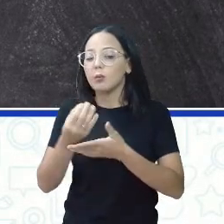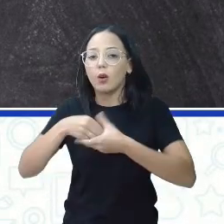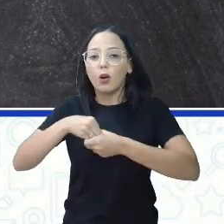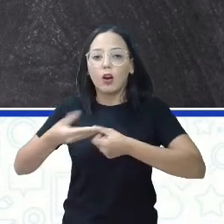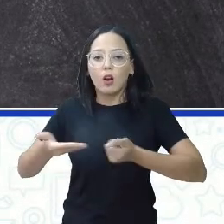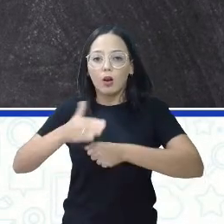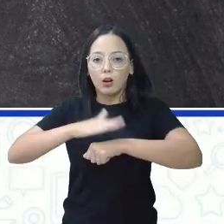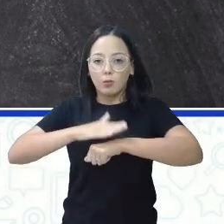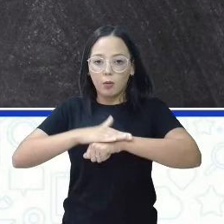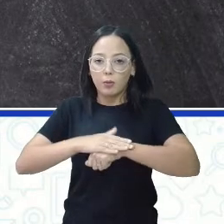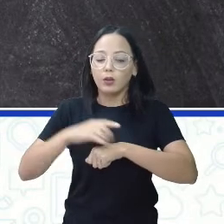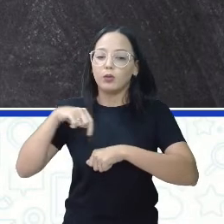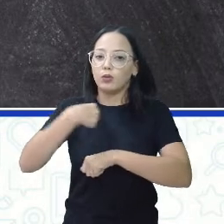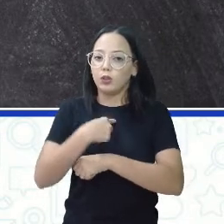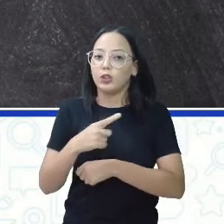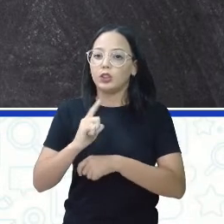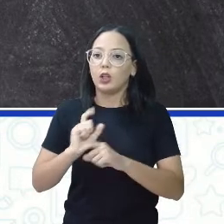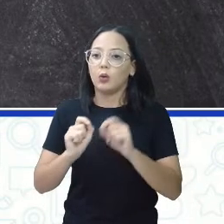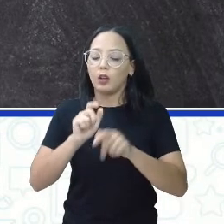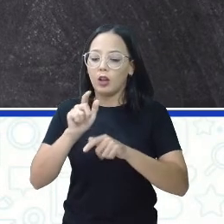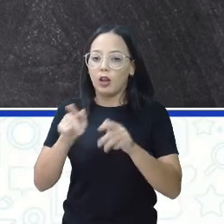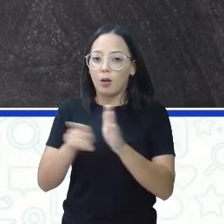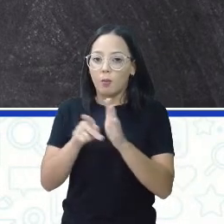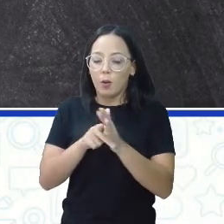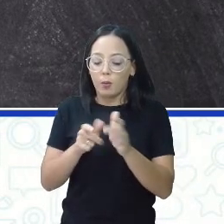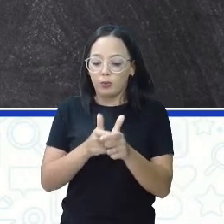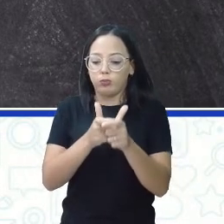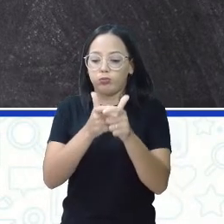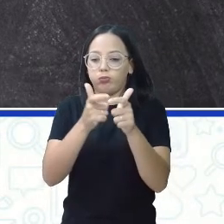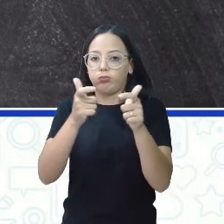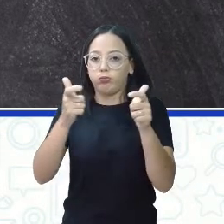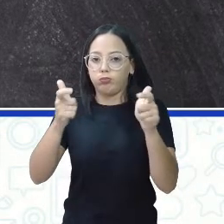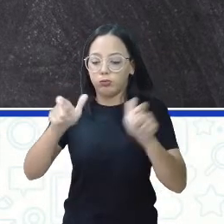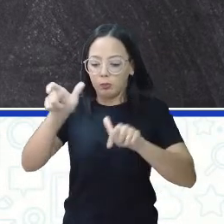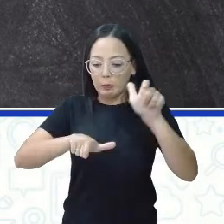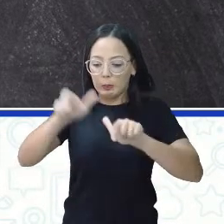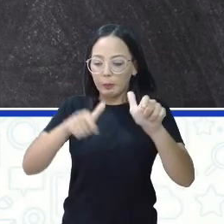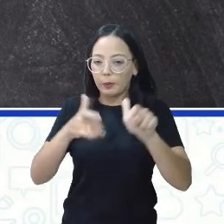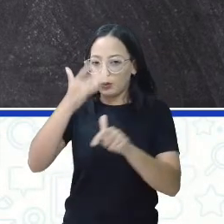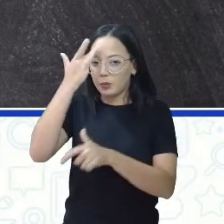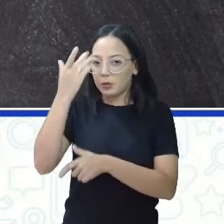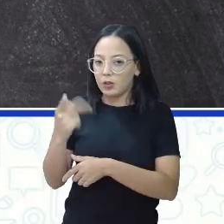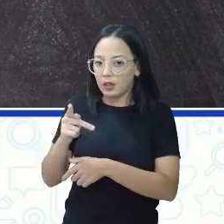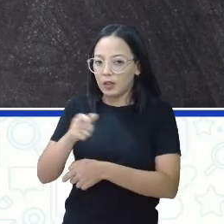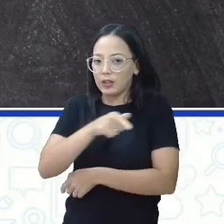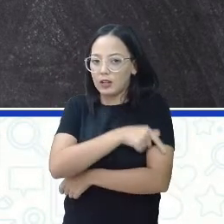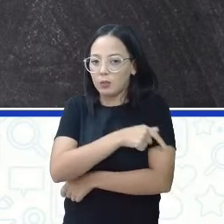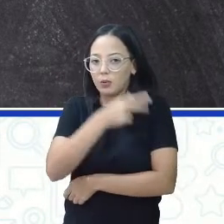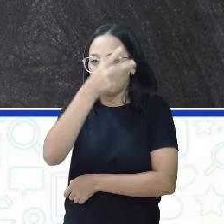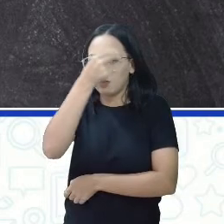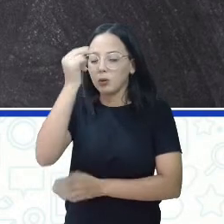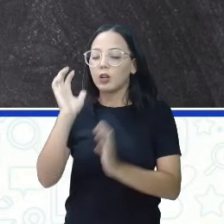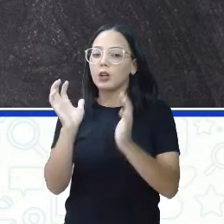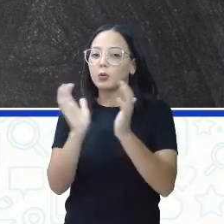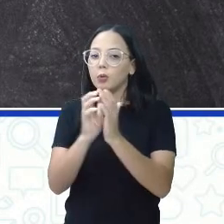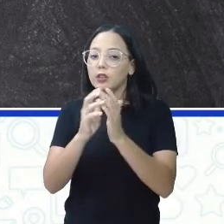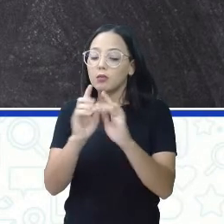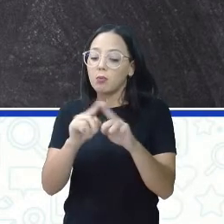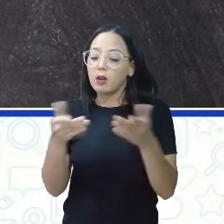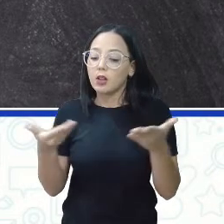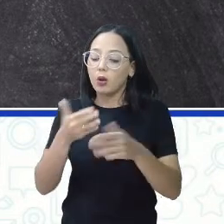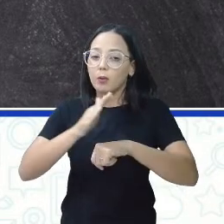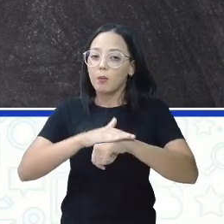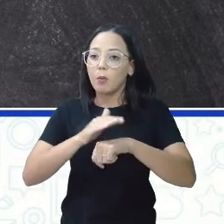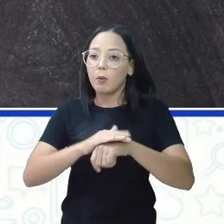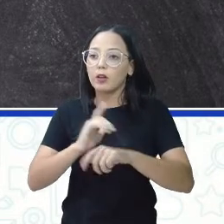momento. A gente tem uma população muito grande na turma dos 7º anos aqui da Prefeitura do Recife. Mas, nesse momento, a gente